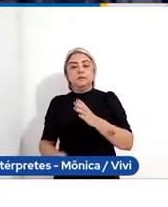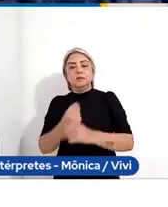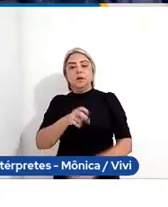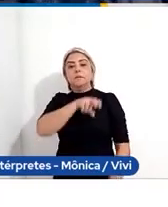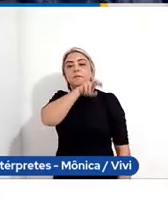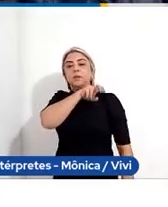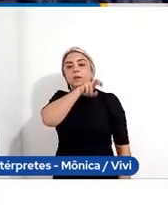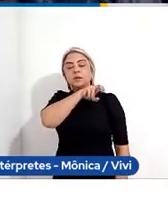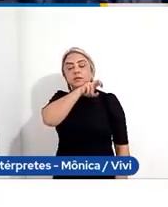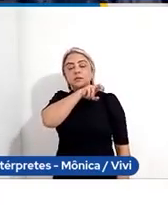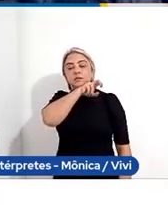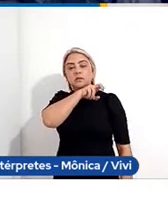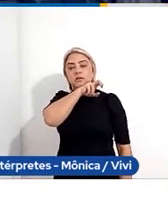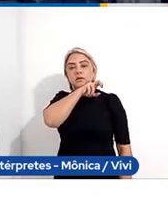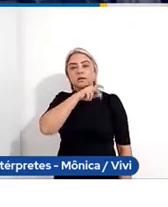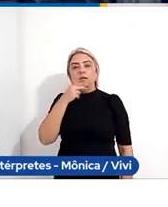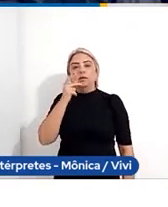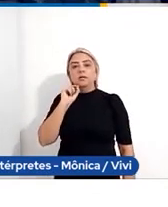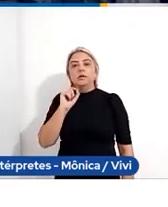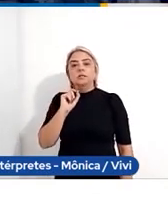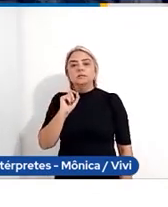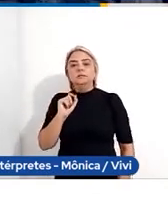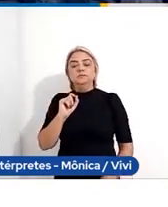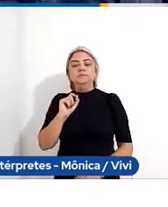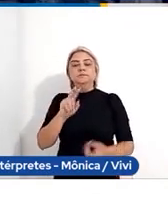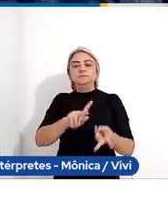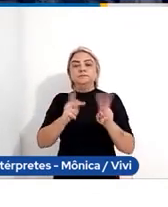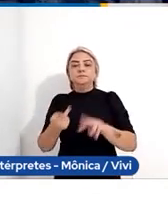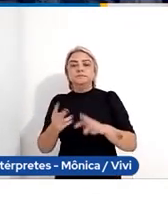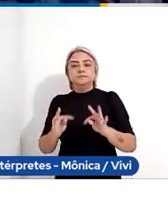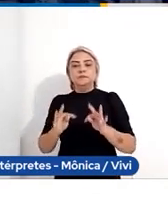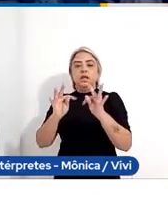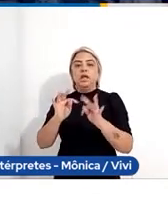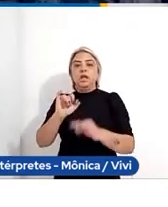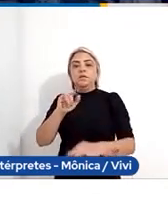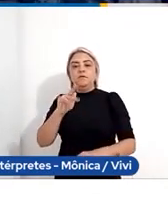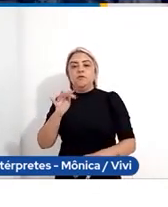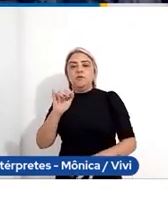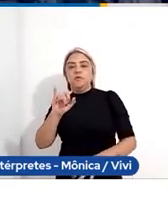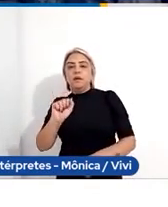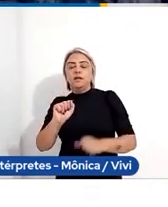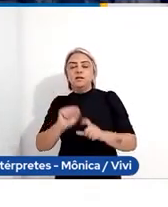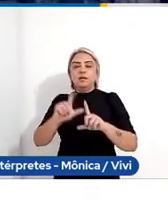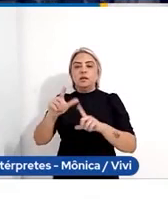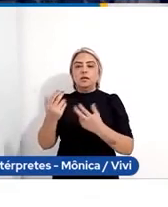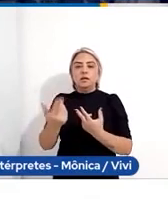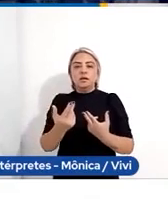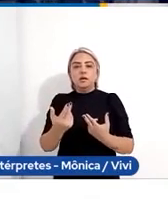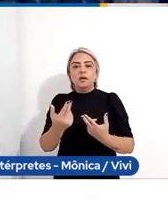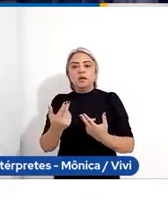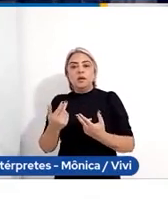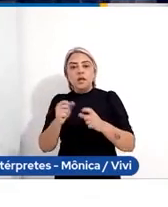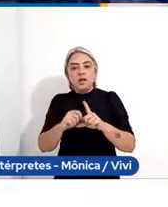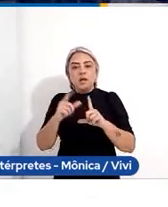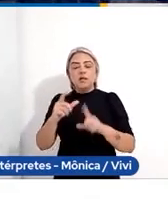Butantan para a transferência de tecnologia da influenza, que foi a mesma plataforma com a Sanofi, e a mesma plataforma